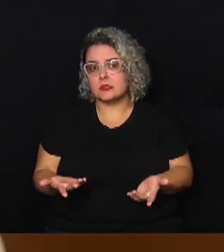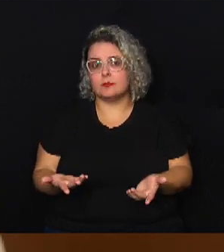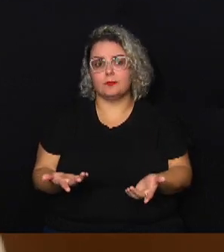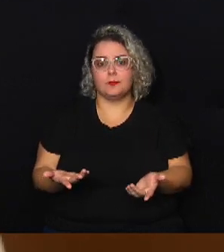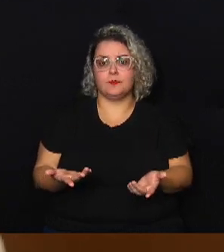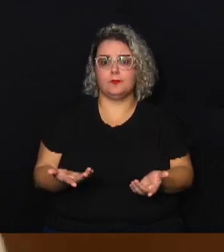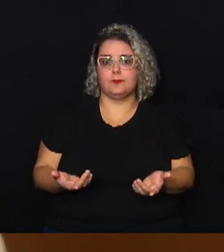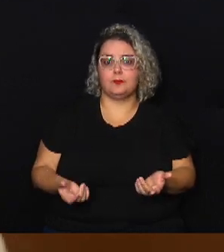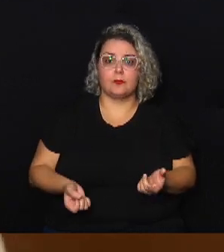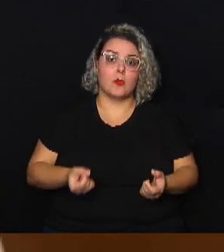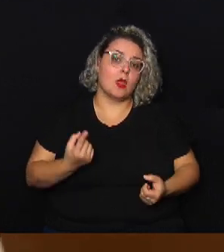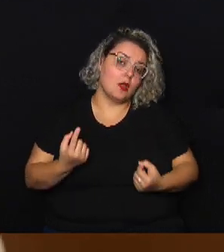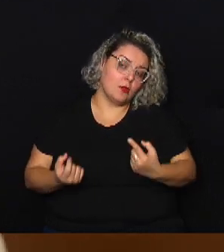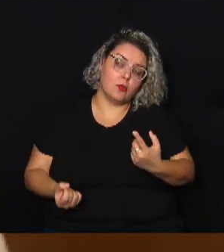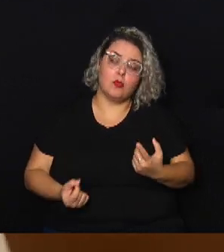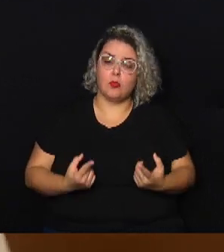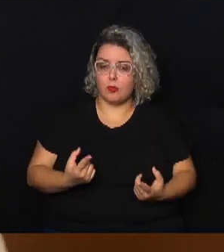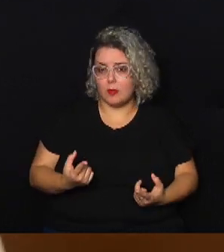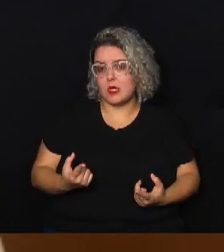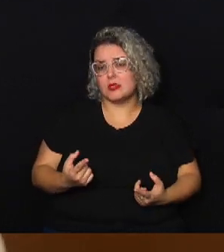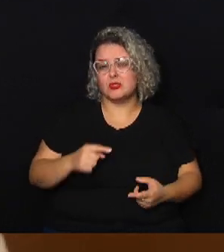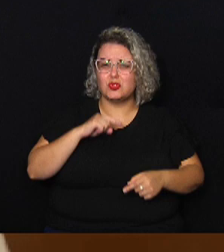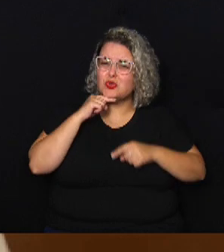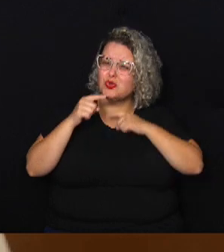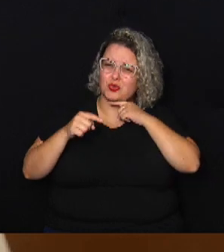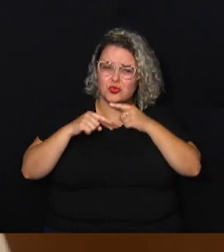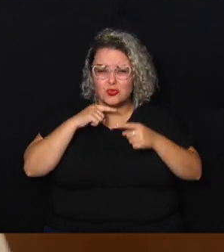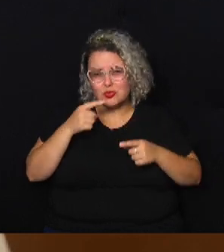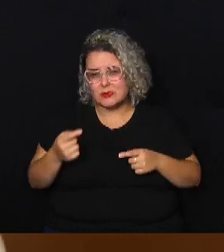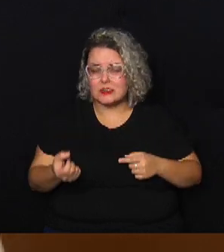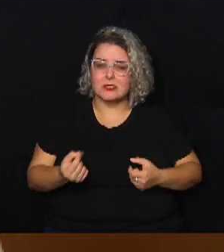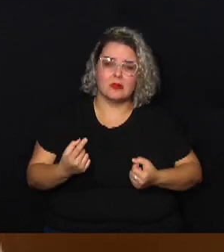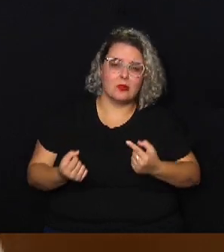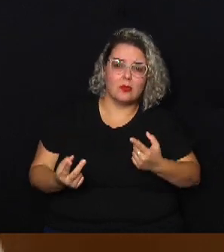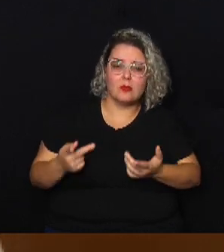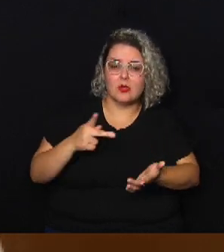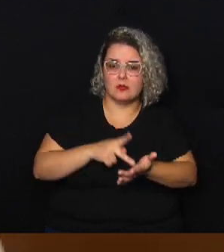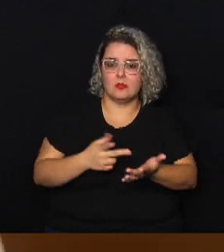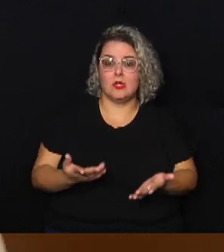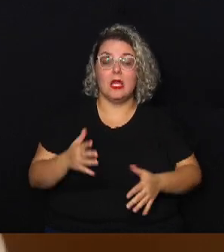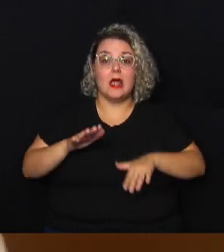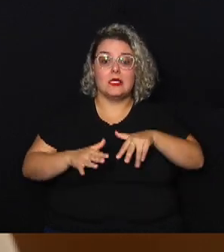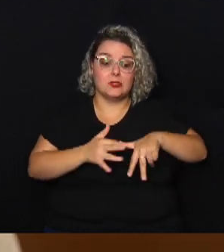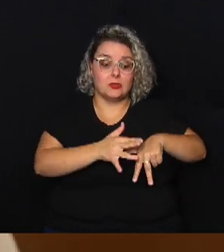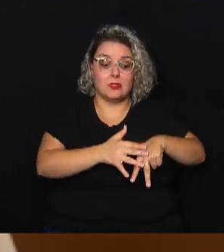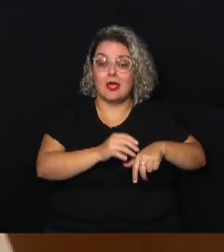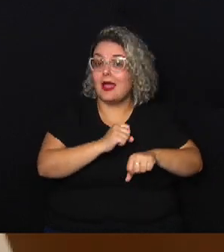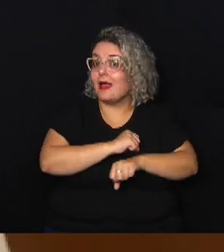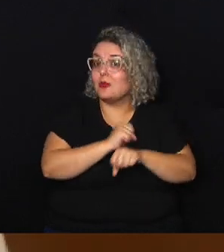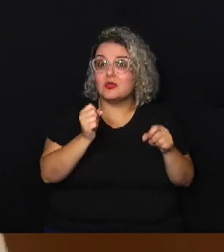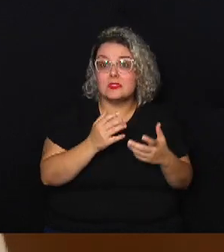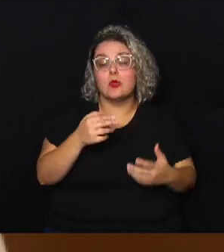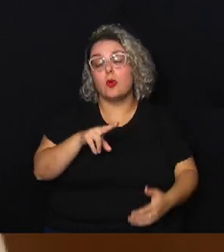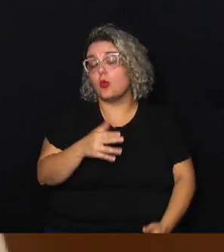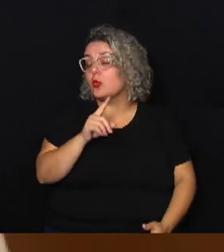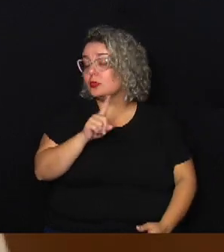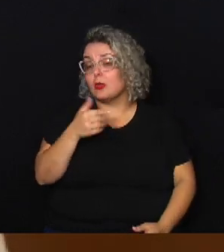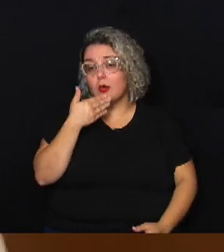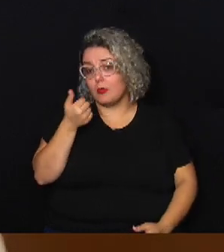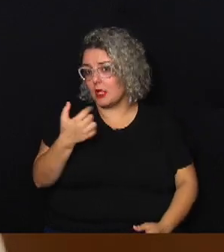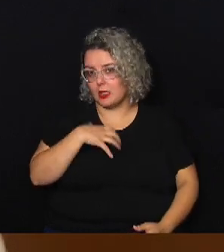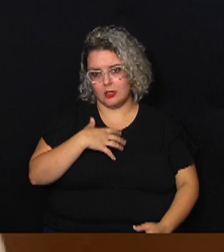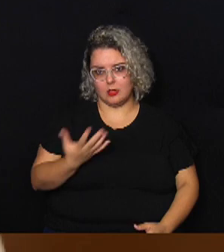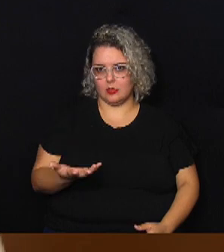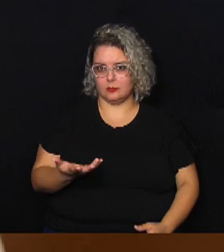algumas verdades, algumas dúvidas do paciente. Às vezes o que o paciente quer é impossível. ou não é a melhor conduta.